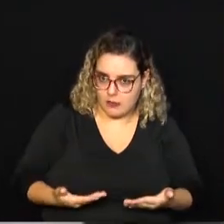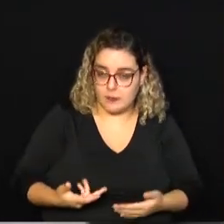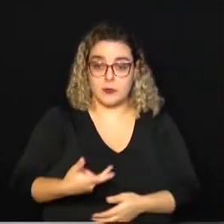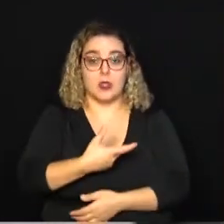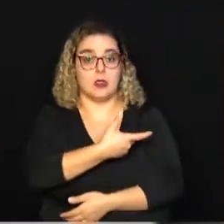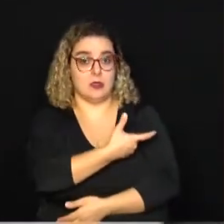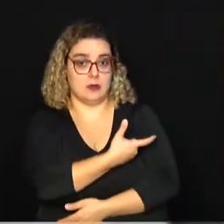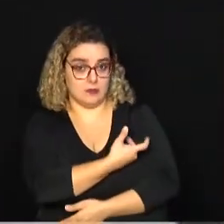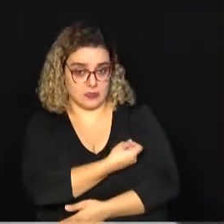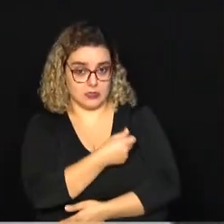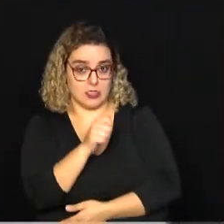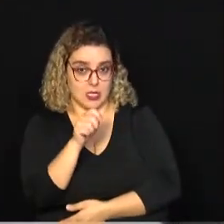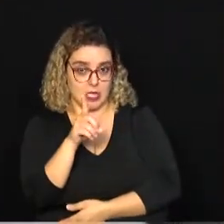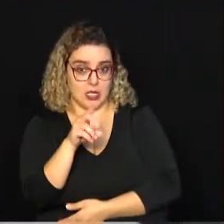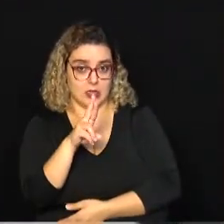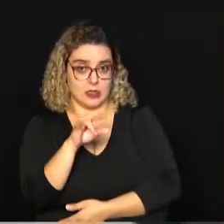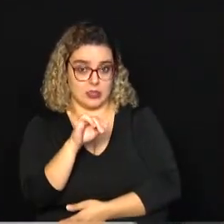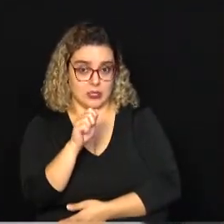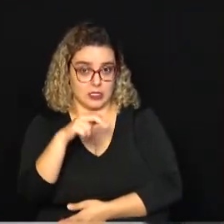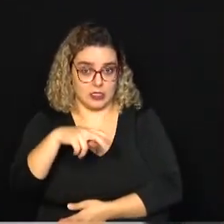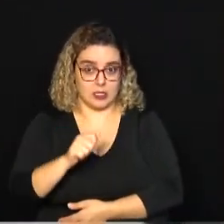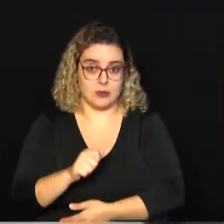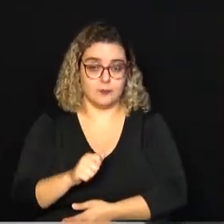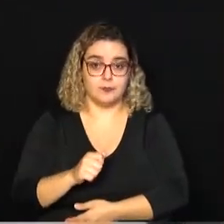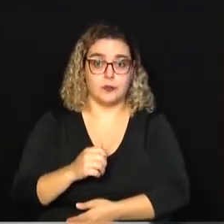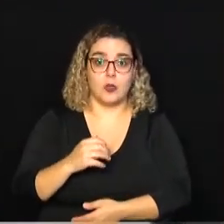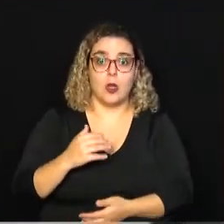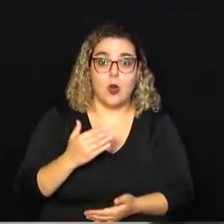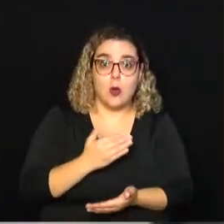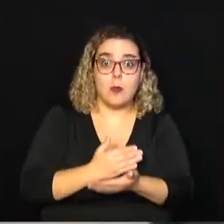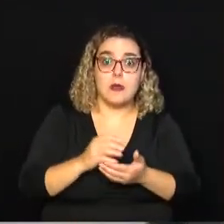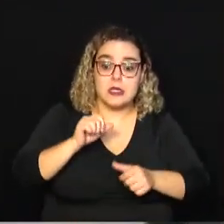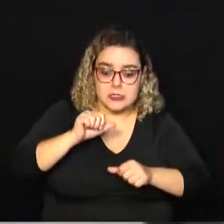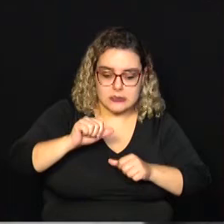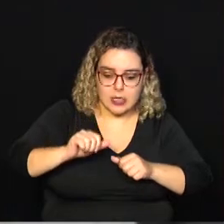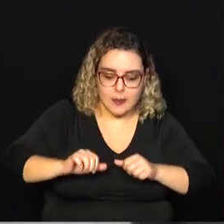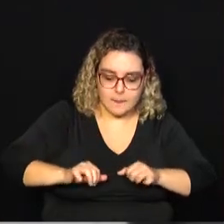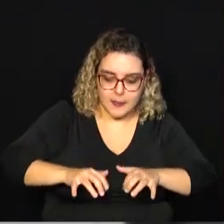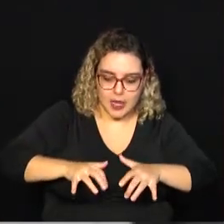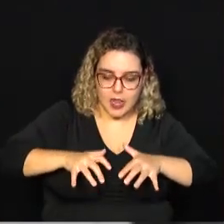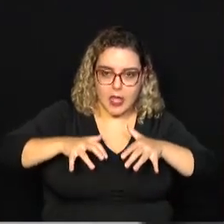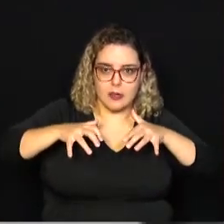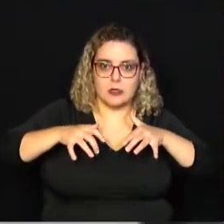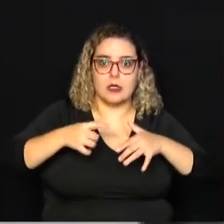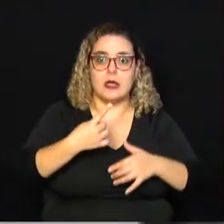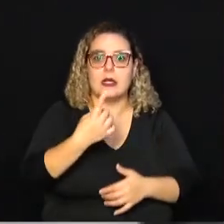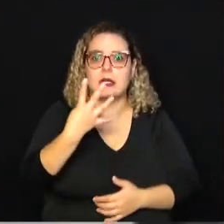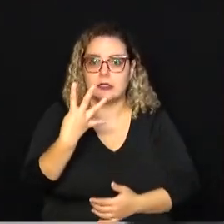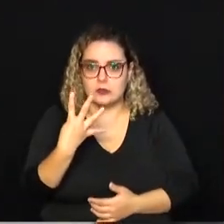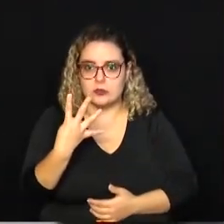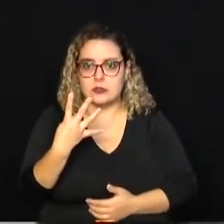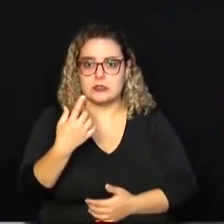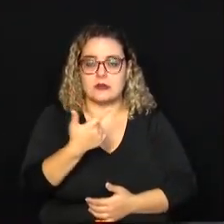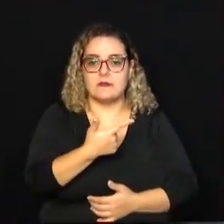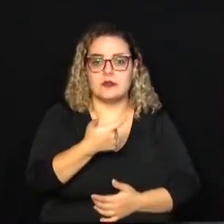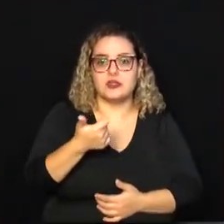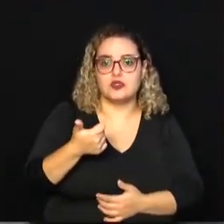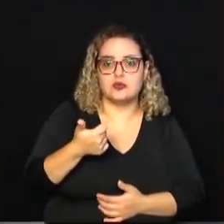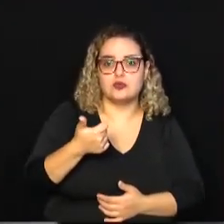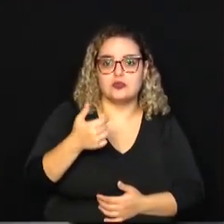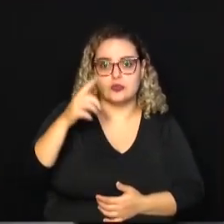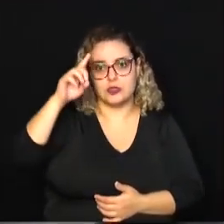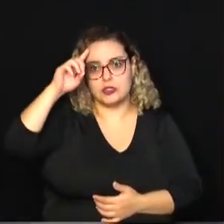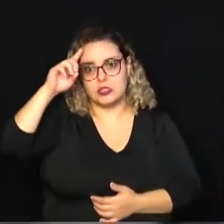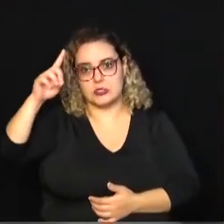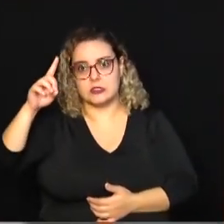fazer efeito, produzir anticorpo, aumentar a dose de anticorpo, com algo entre 14 e 21 dias da primeira dose. Quando você toma a